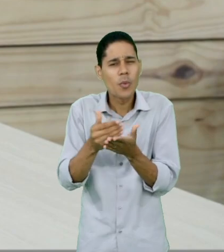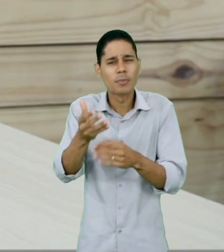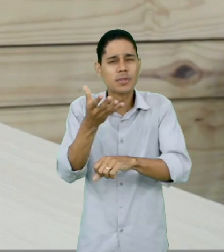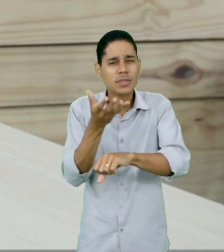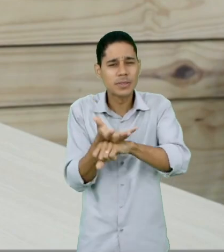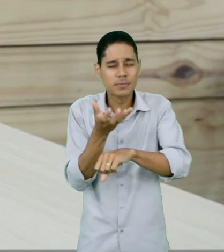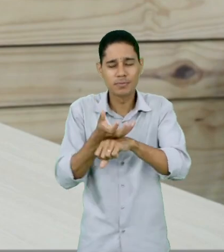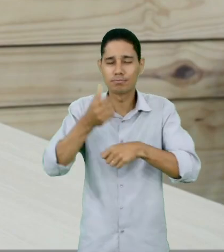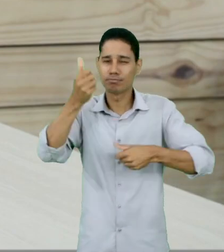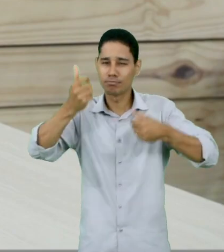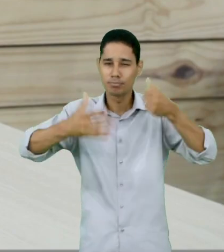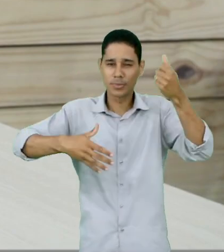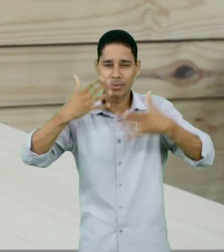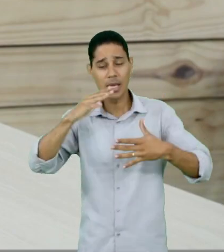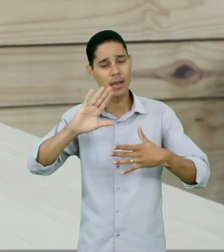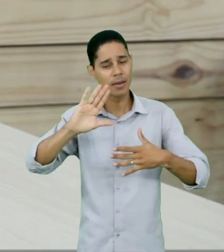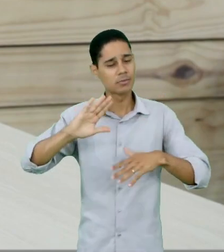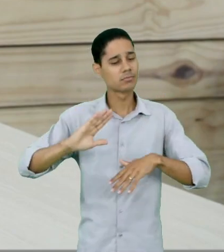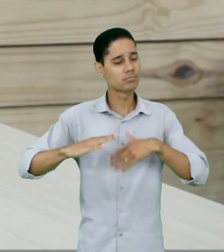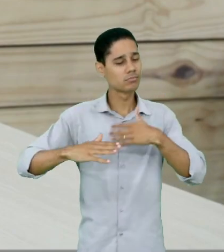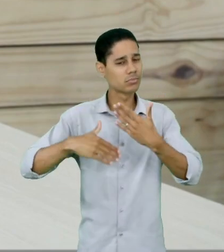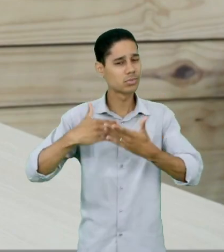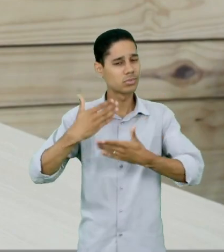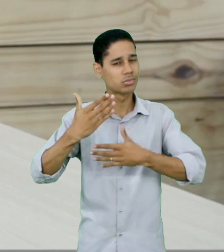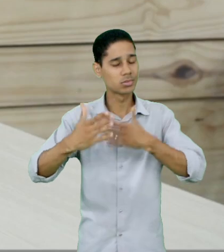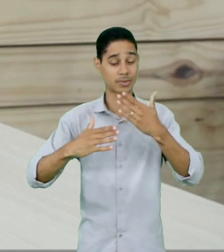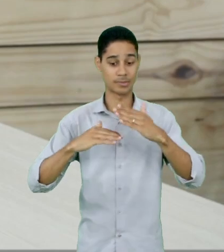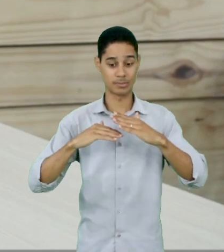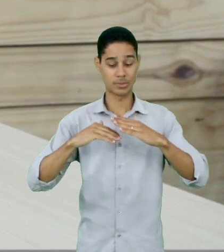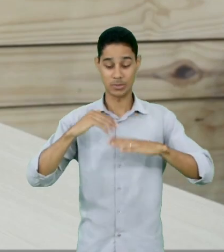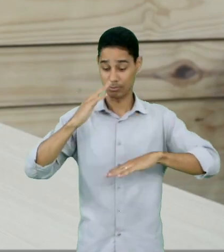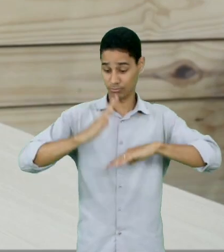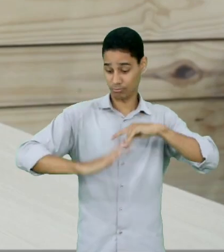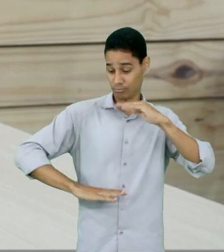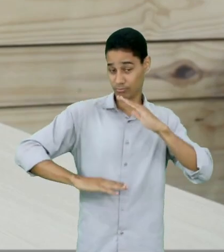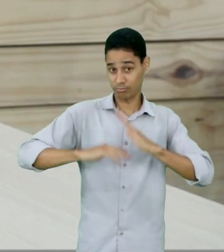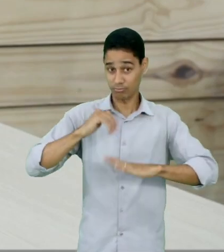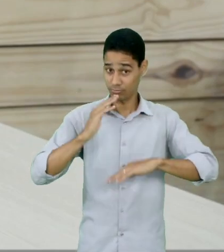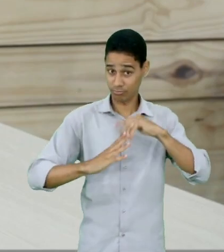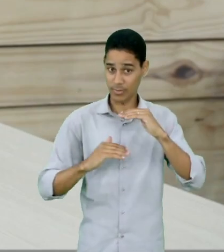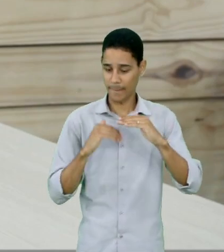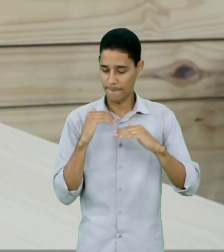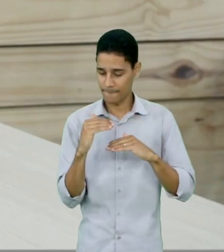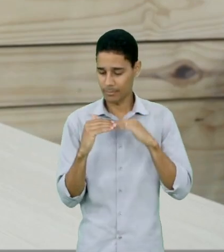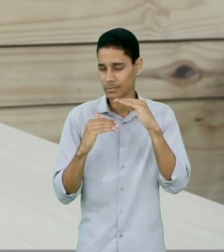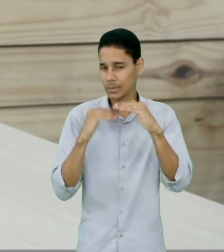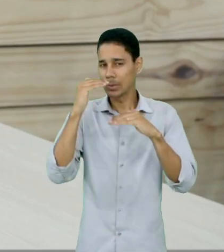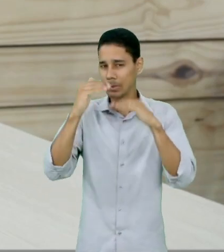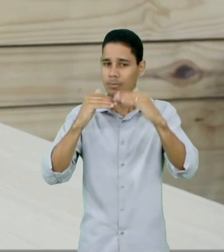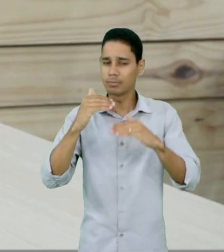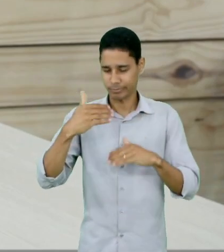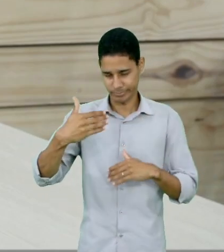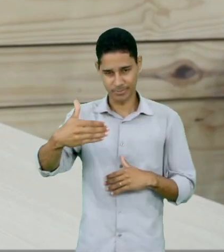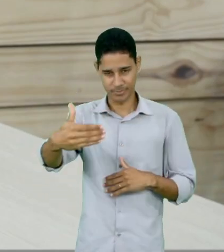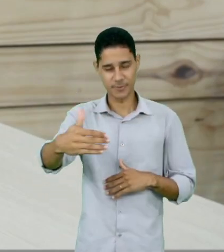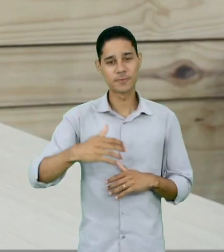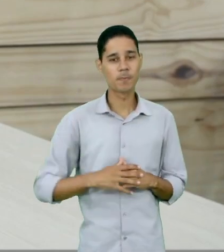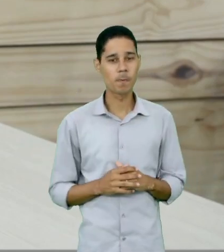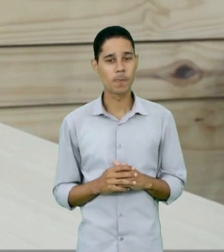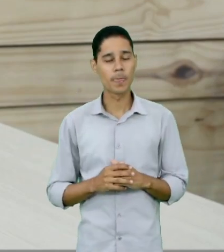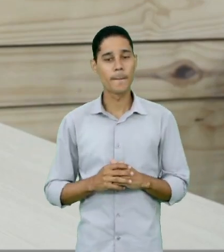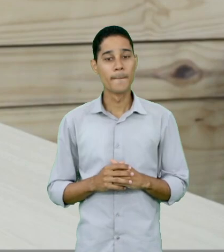disciplina, até que a gente vá galgando as disciplinas, as competências, melhor dizendo, mais avançadas,